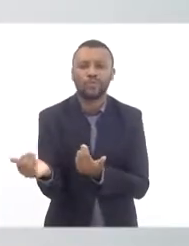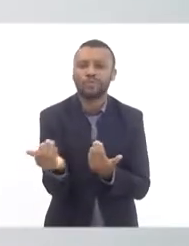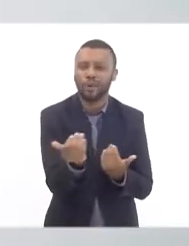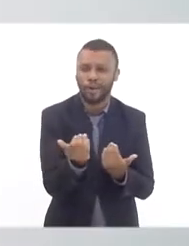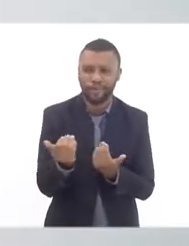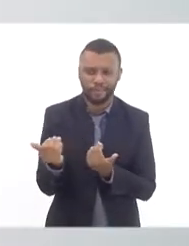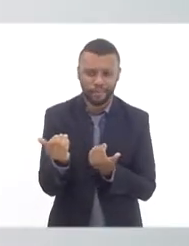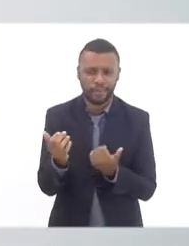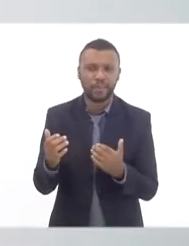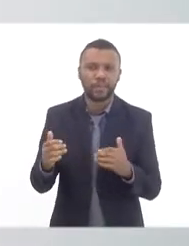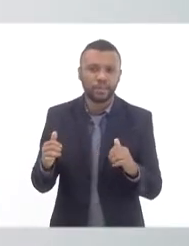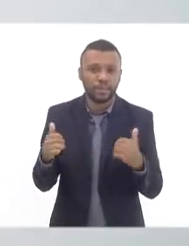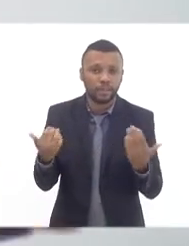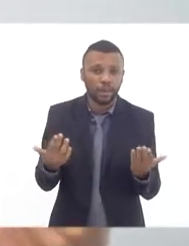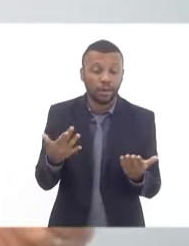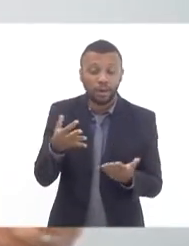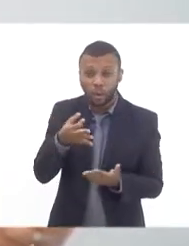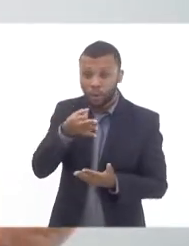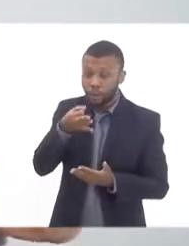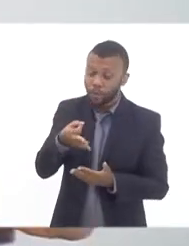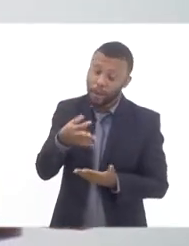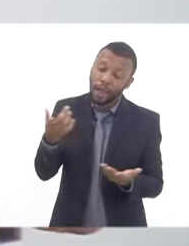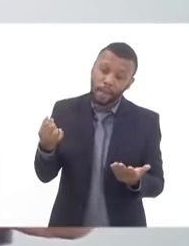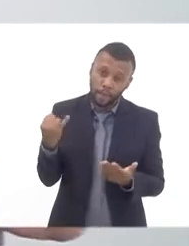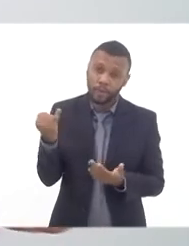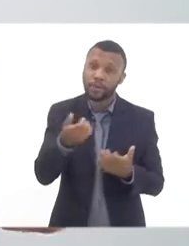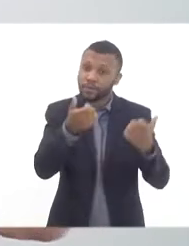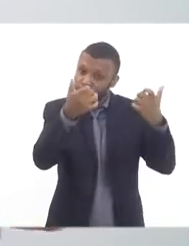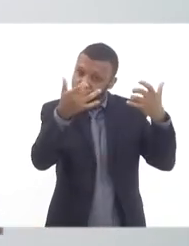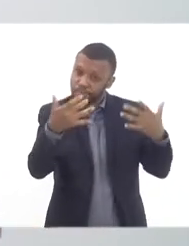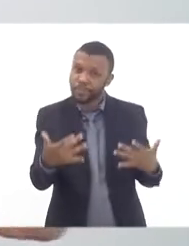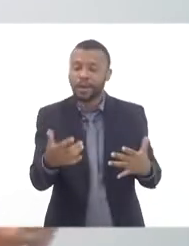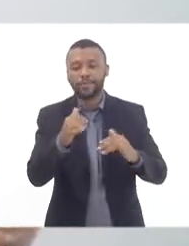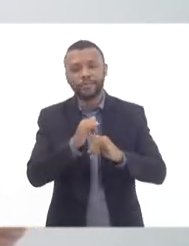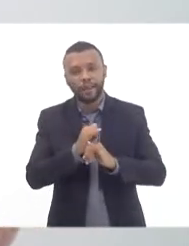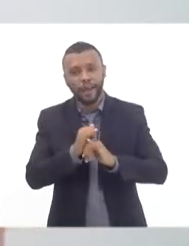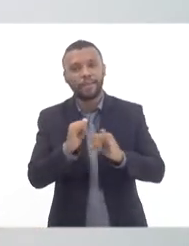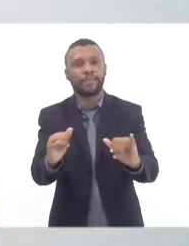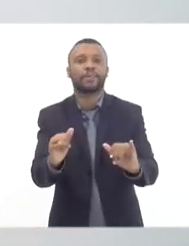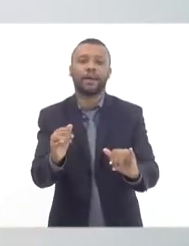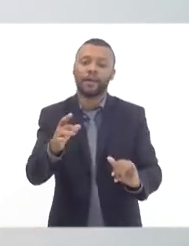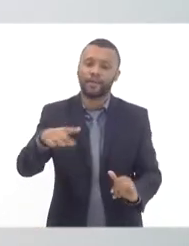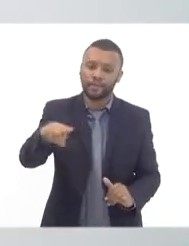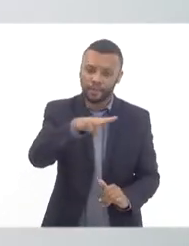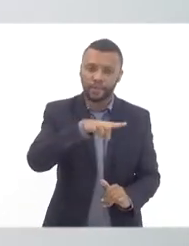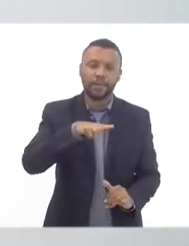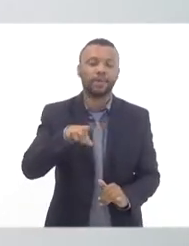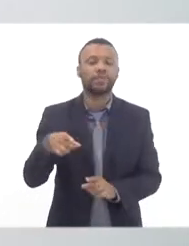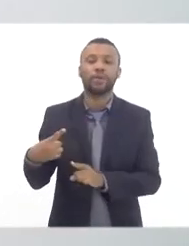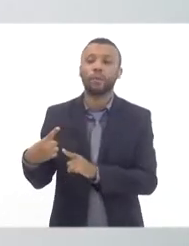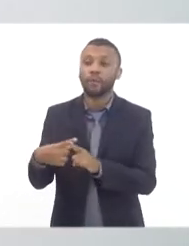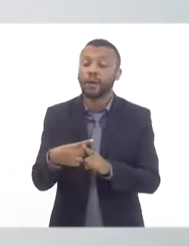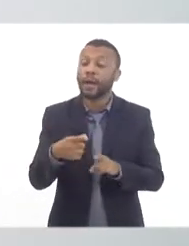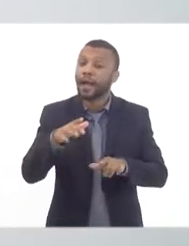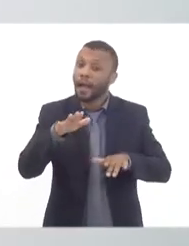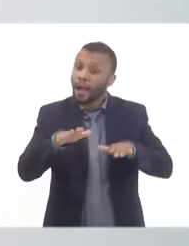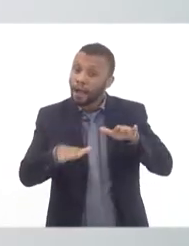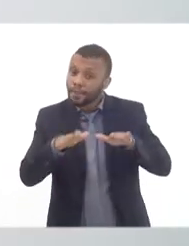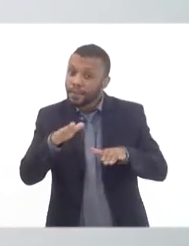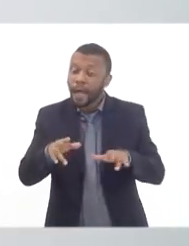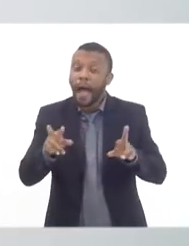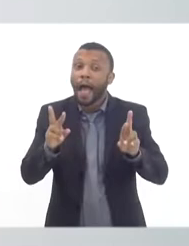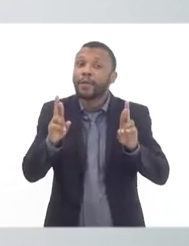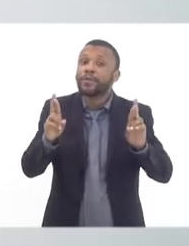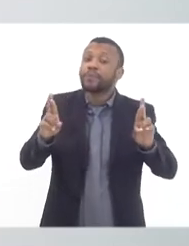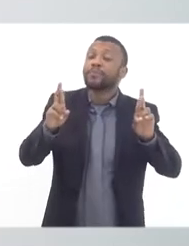Eu acho que eu não poderia de forma alguma deixar de ressaltar, né, porque pelo menos as esperanças